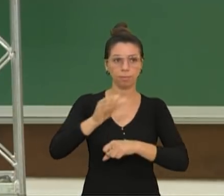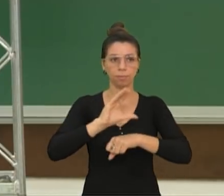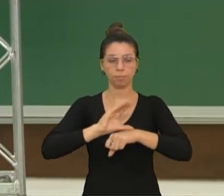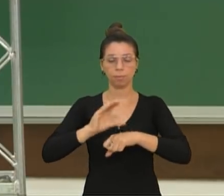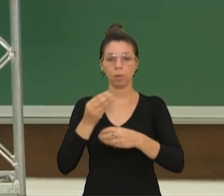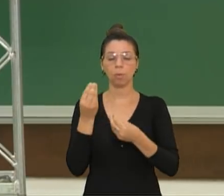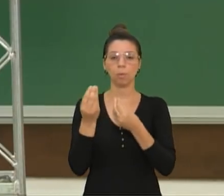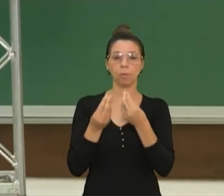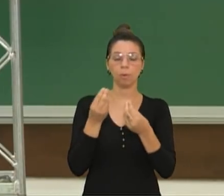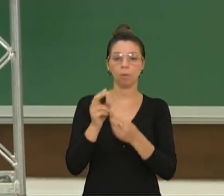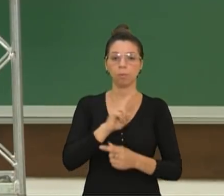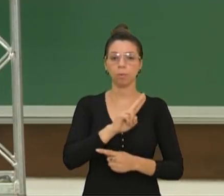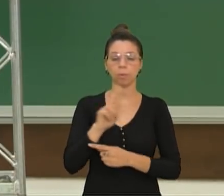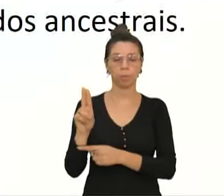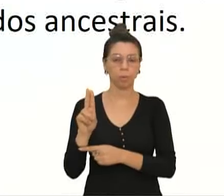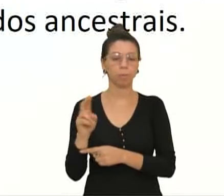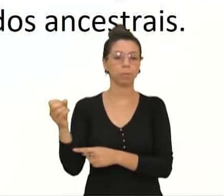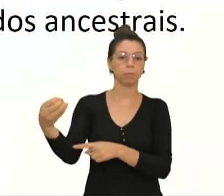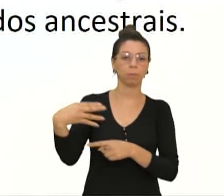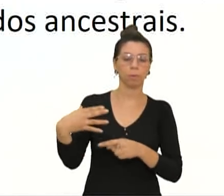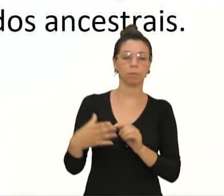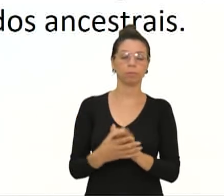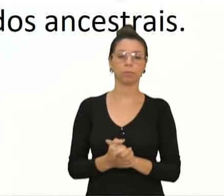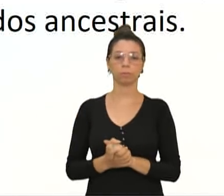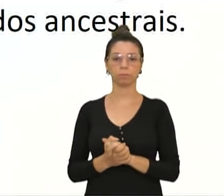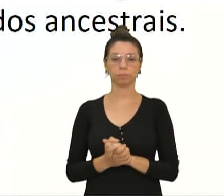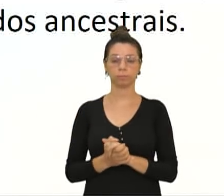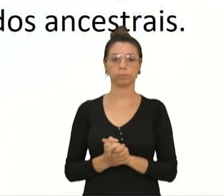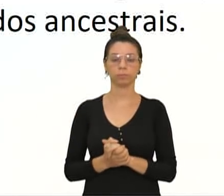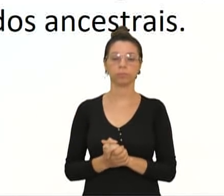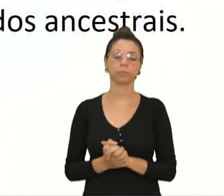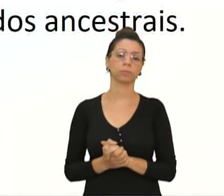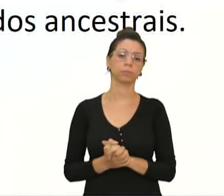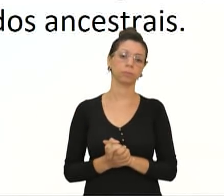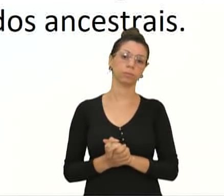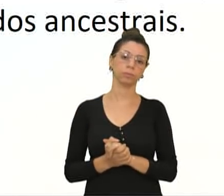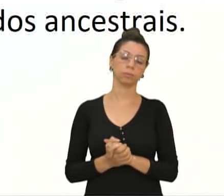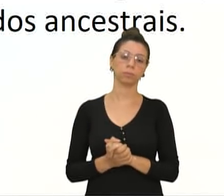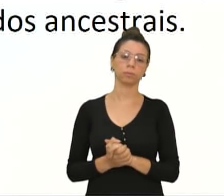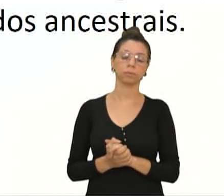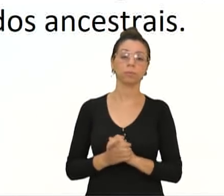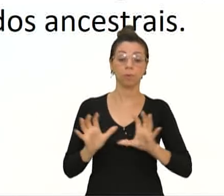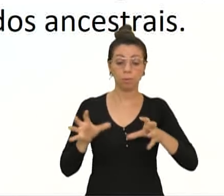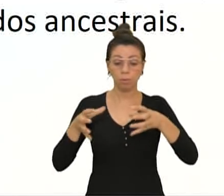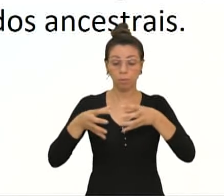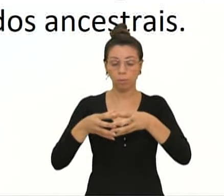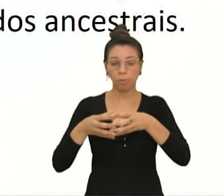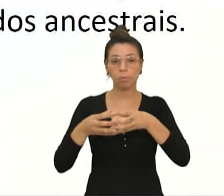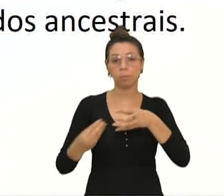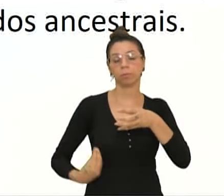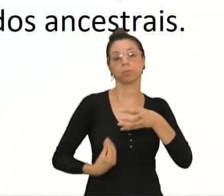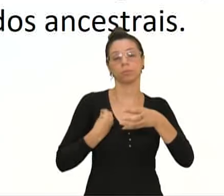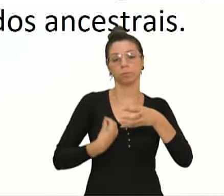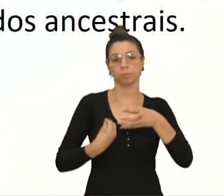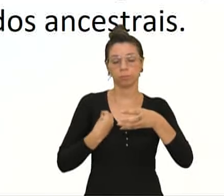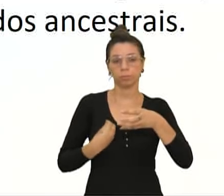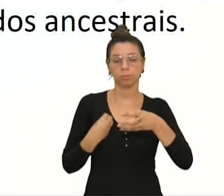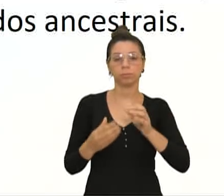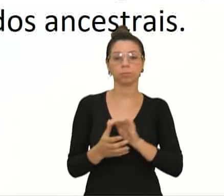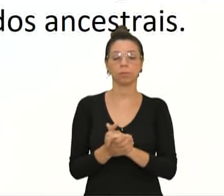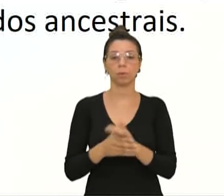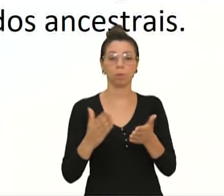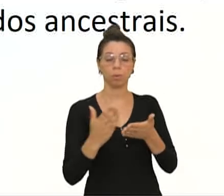para usar um nome mais moderno, foi estabelecido quando a tribo passou a existir, numa época em que os mitos chamavam